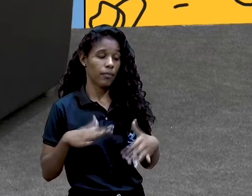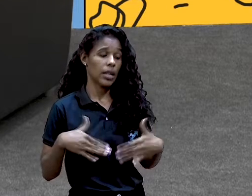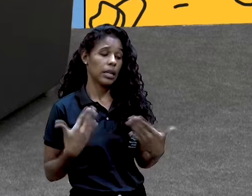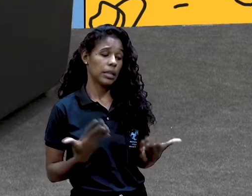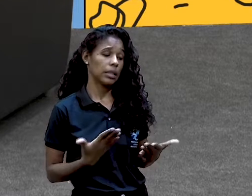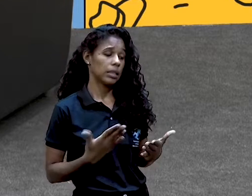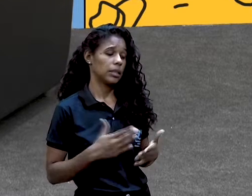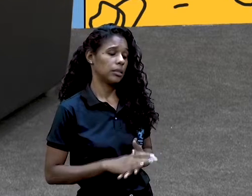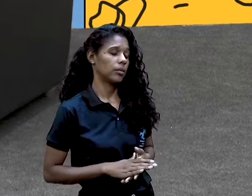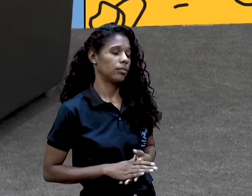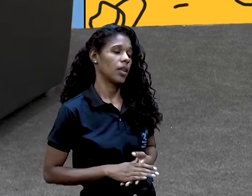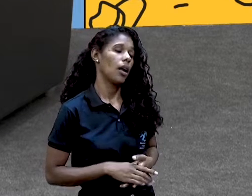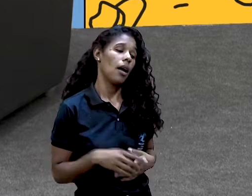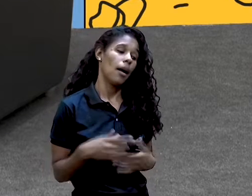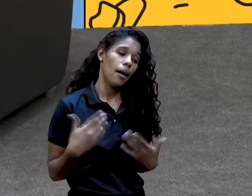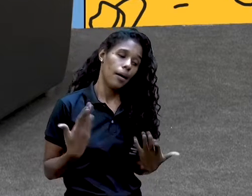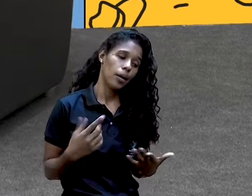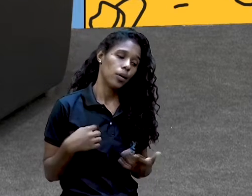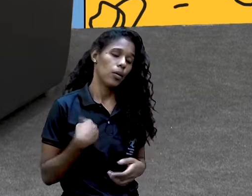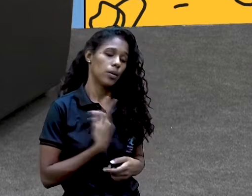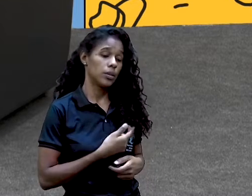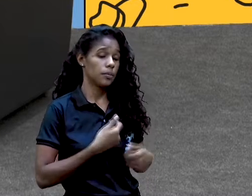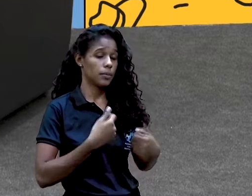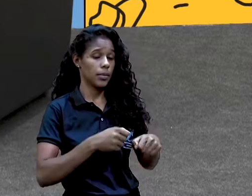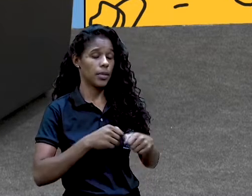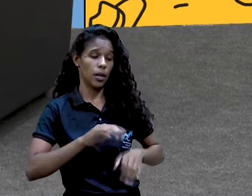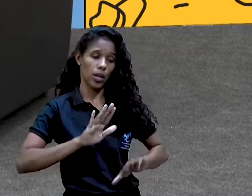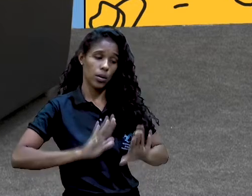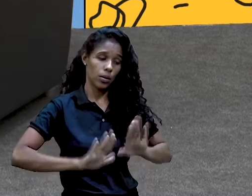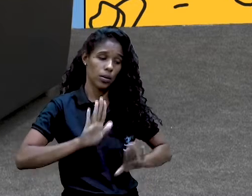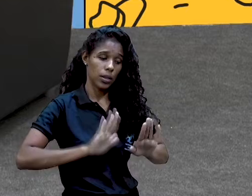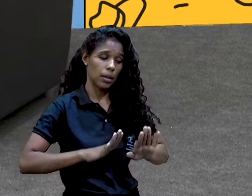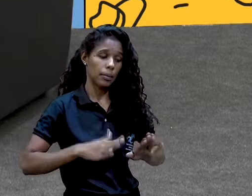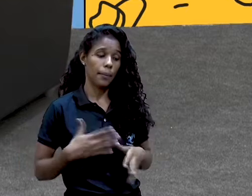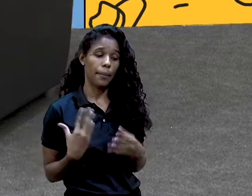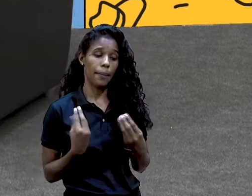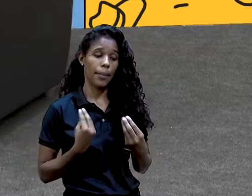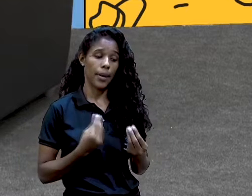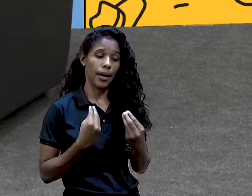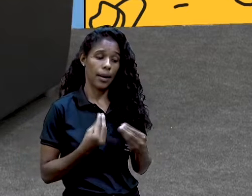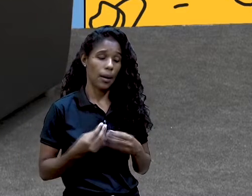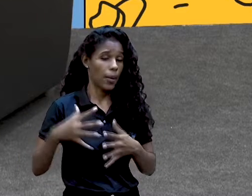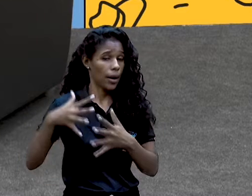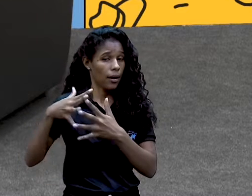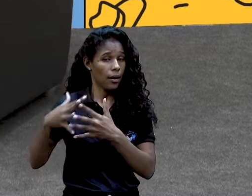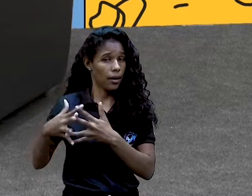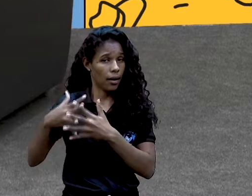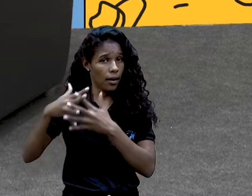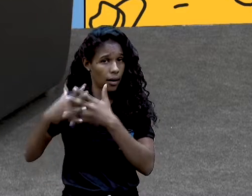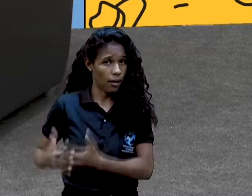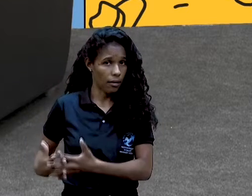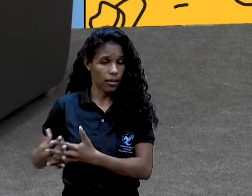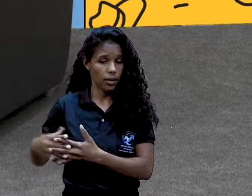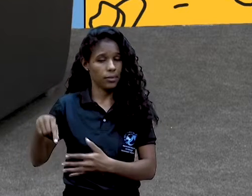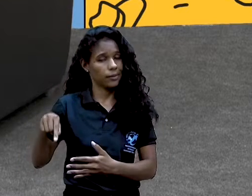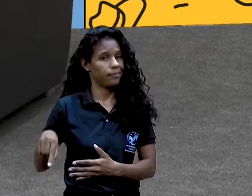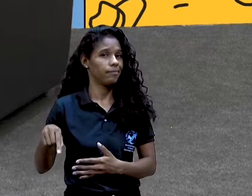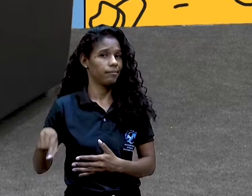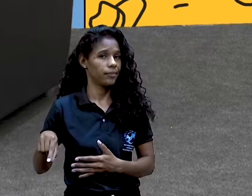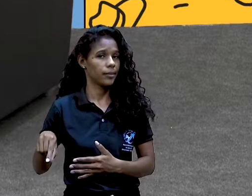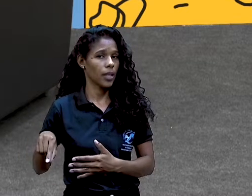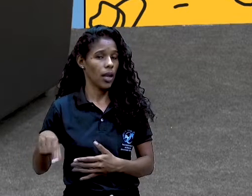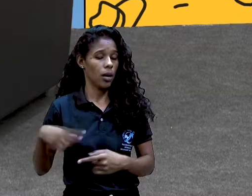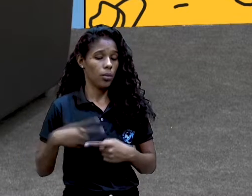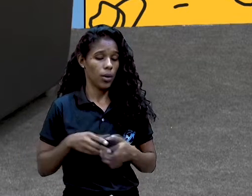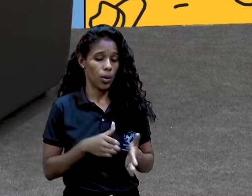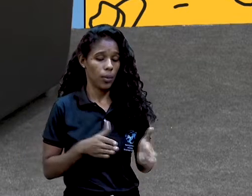prejudicar essa etapa do desenvolvimento. Então, é possível empreender neste público sem prejudicar a etapa da